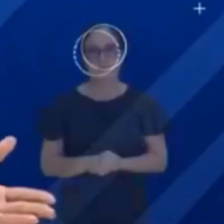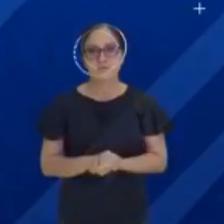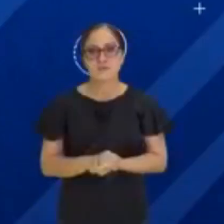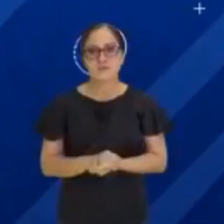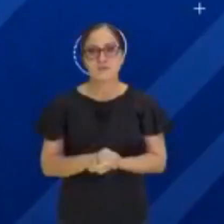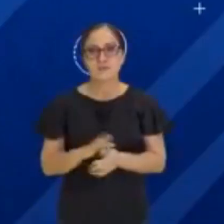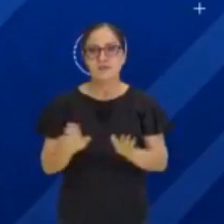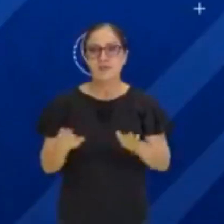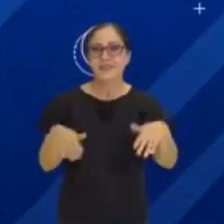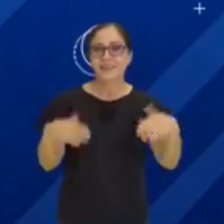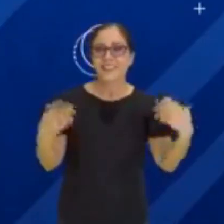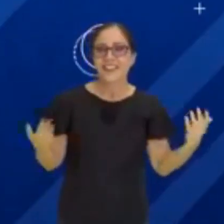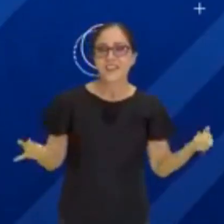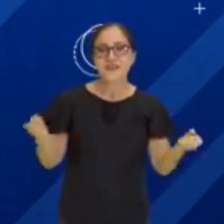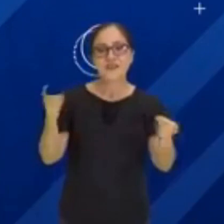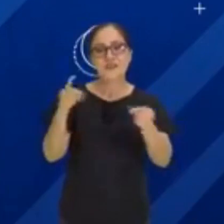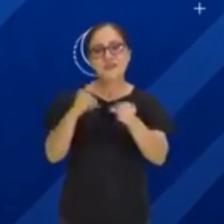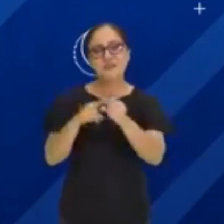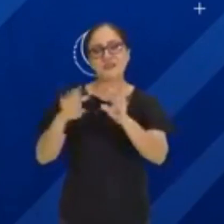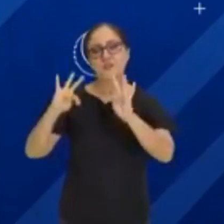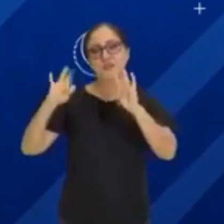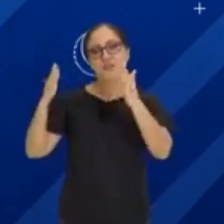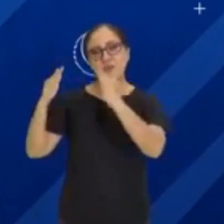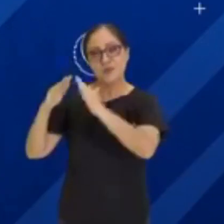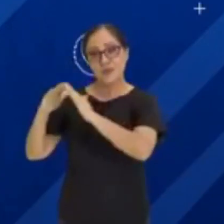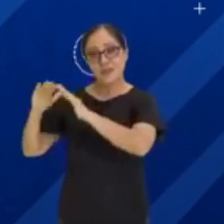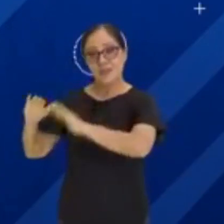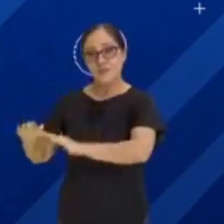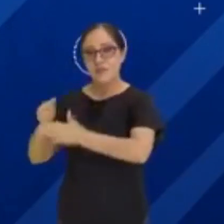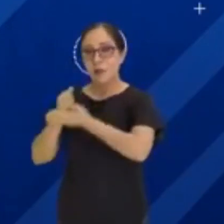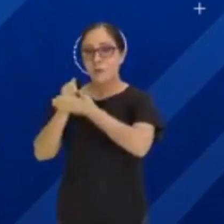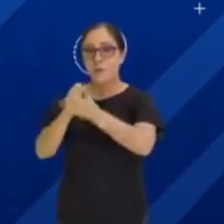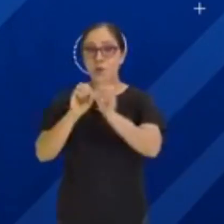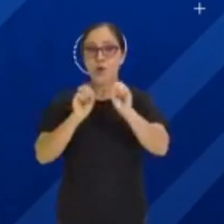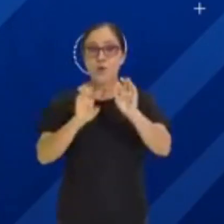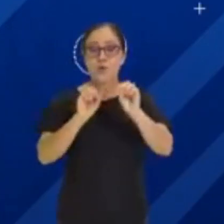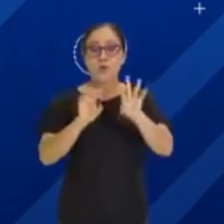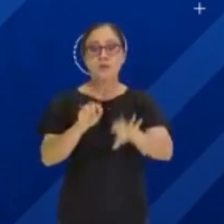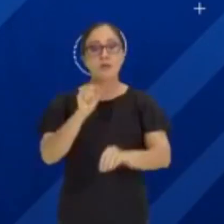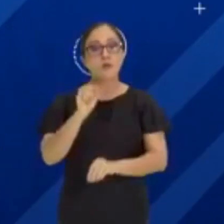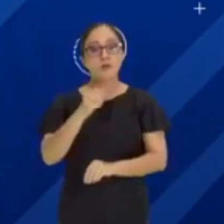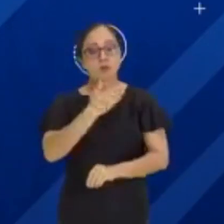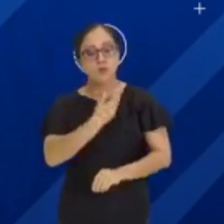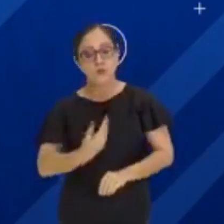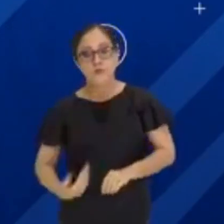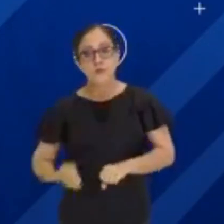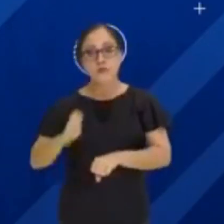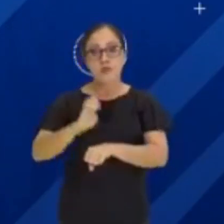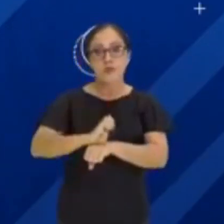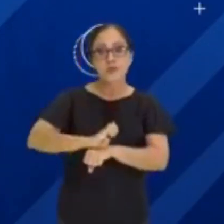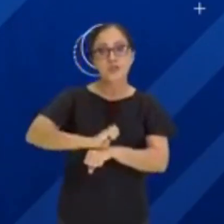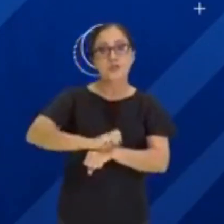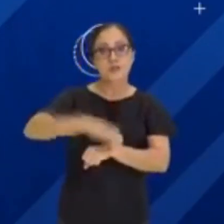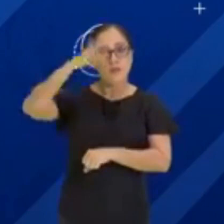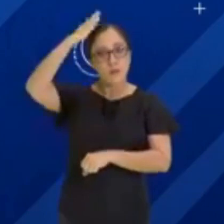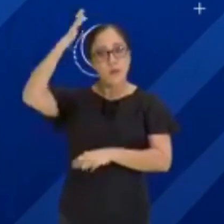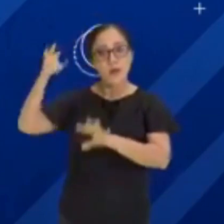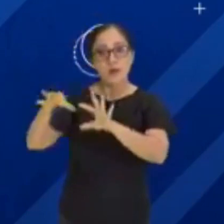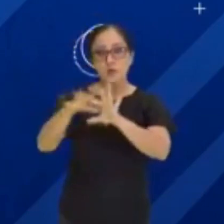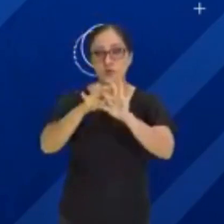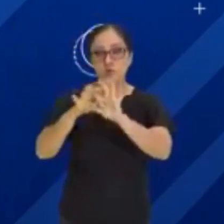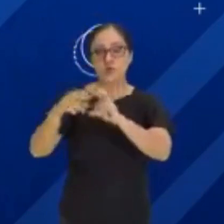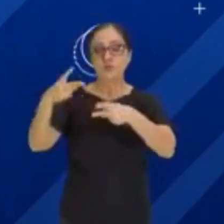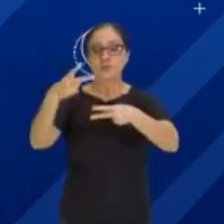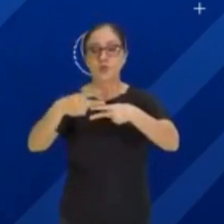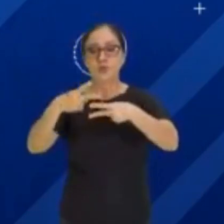Então, Gracioso, estamos de volta com Todos em Casa pela Educação, que é uma iniciativa do Governo do Estado do Pará, por meio da Secretaria de